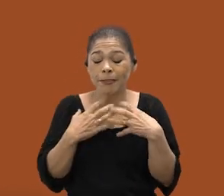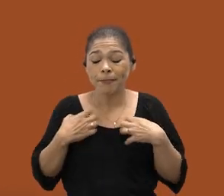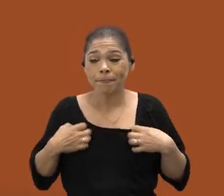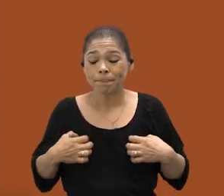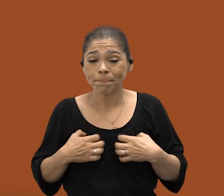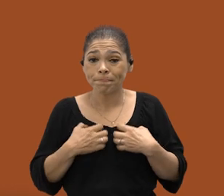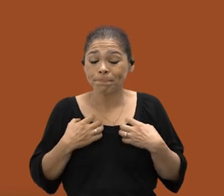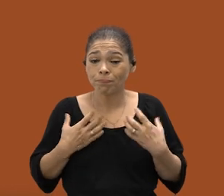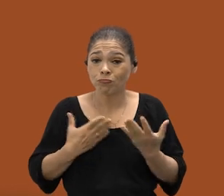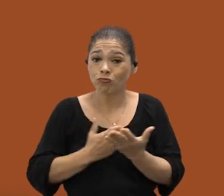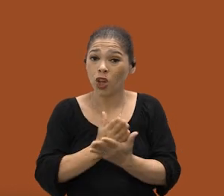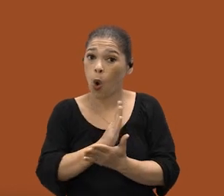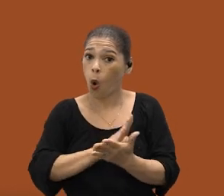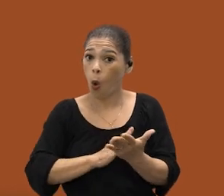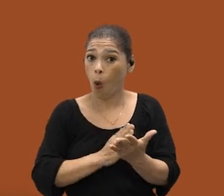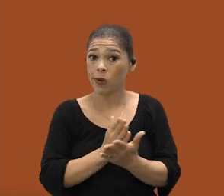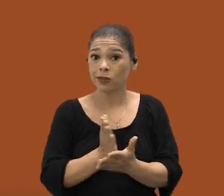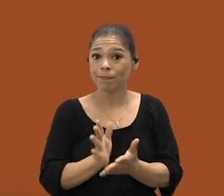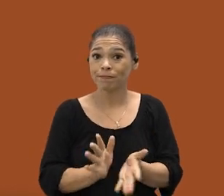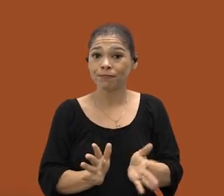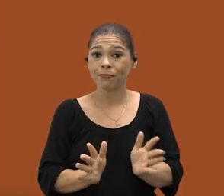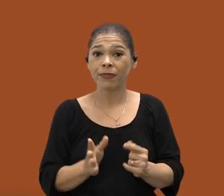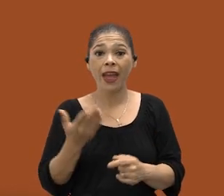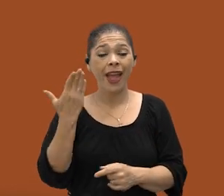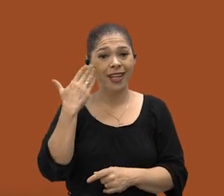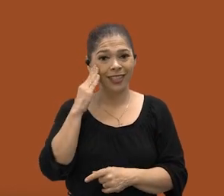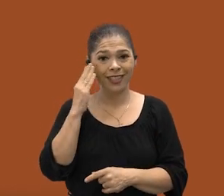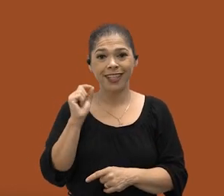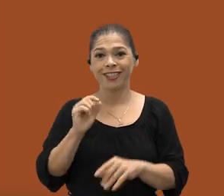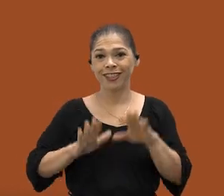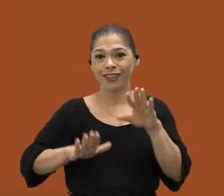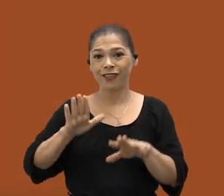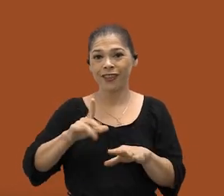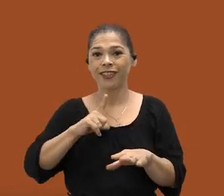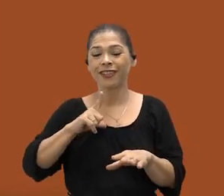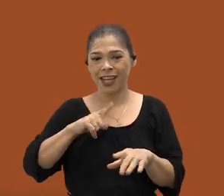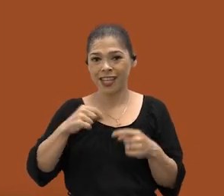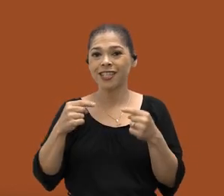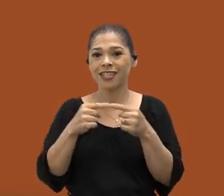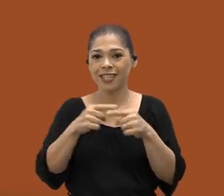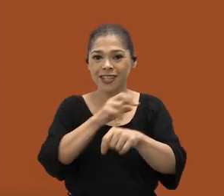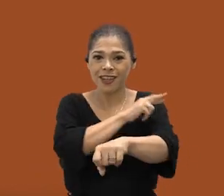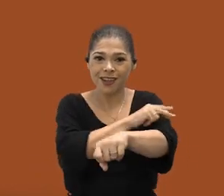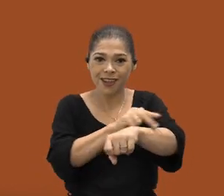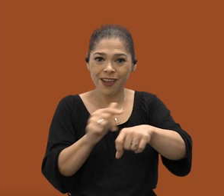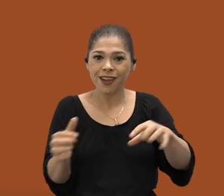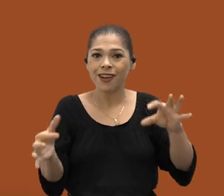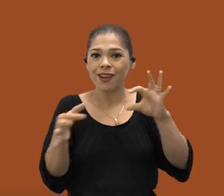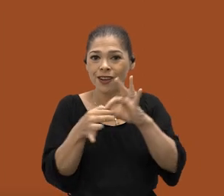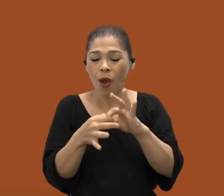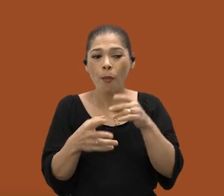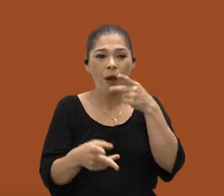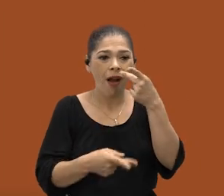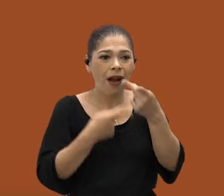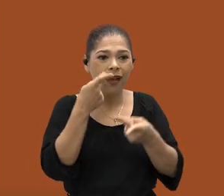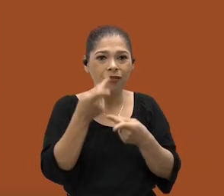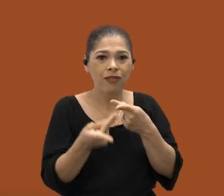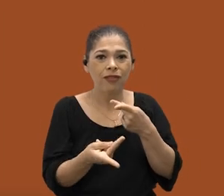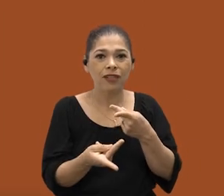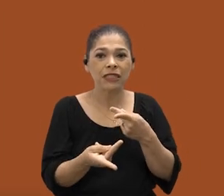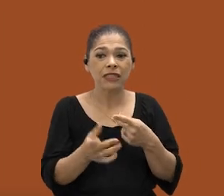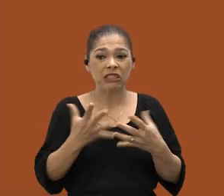de inquietude ou seja eles entendem que talvez tenha um aspecto racial naquela composição da sua